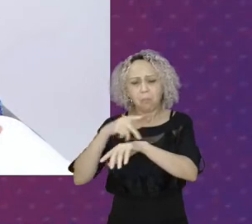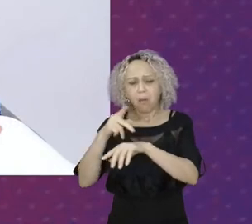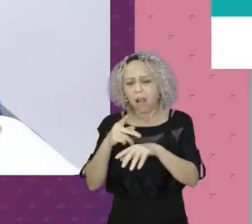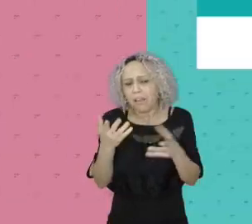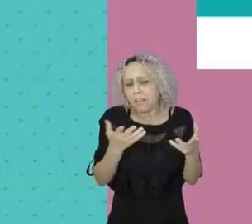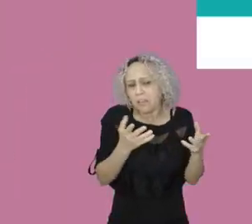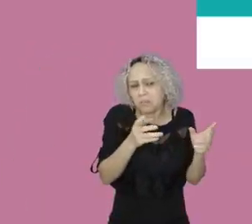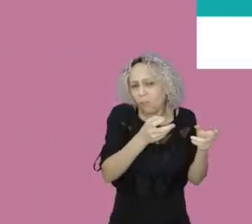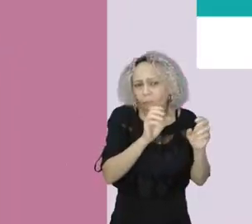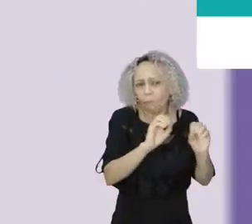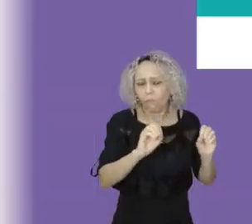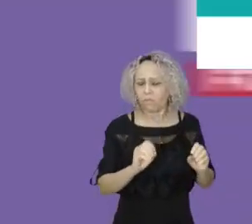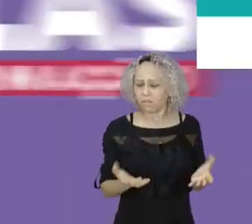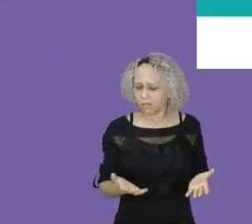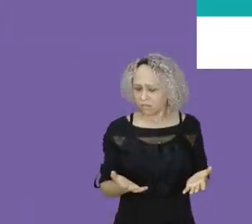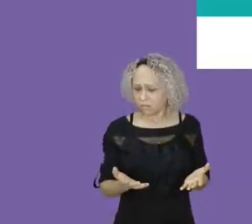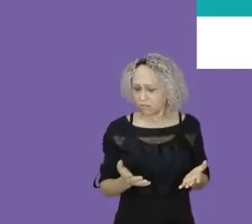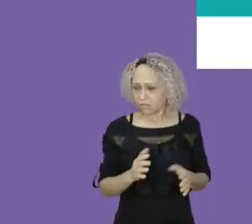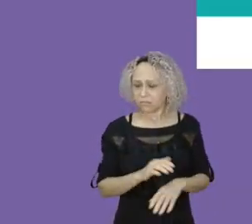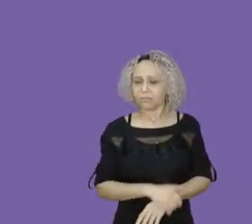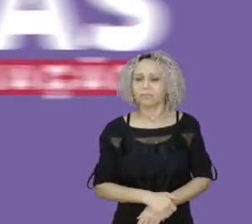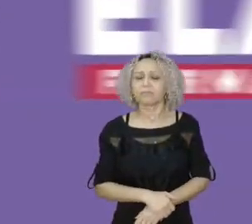nesse país.